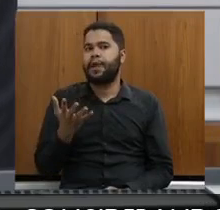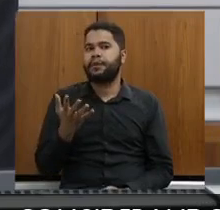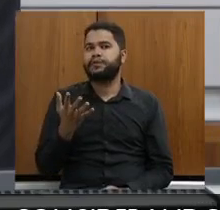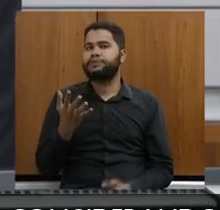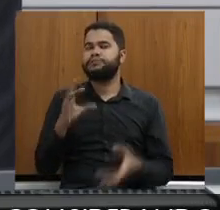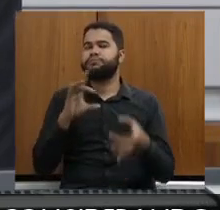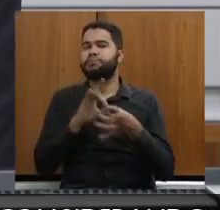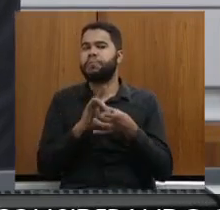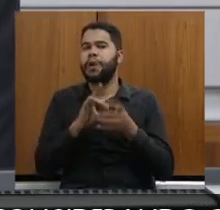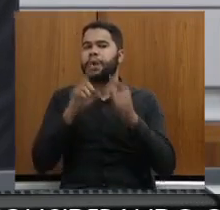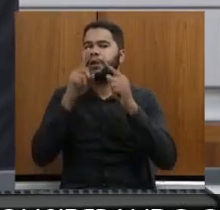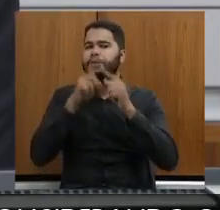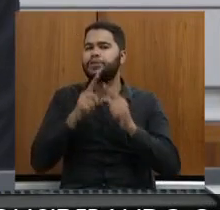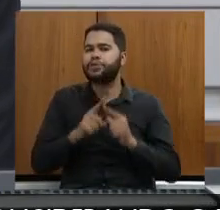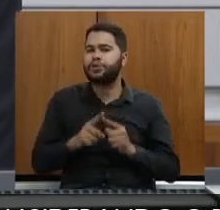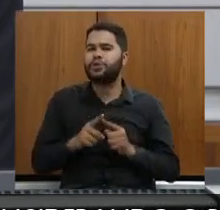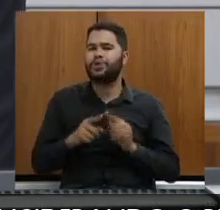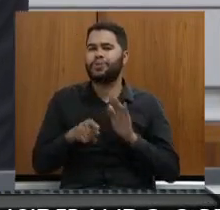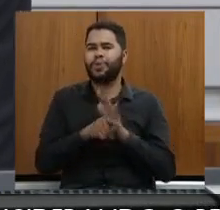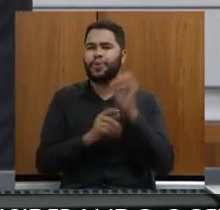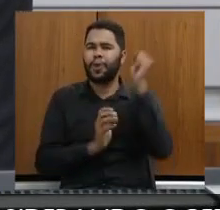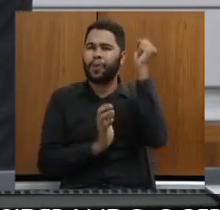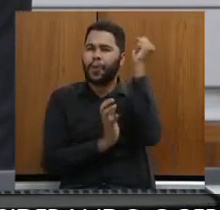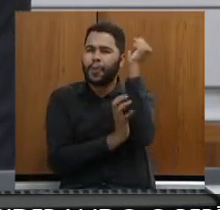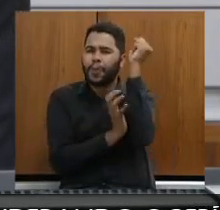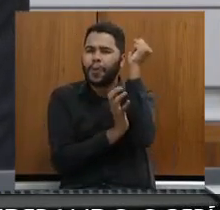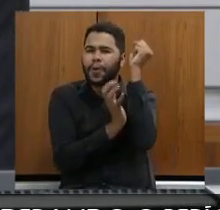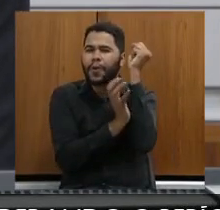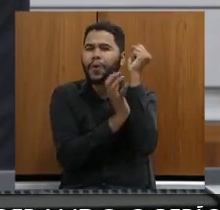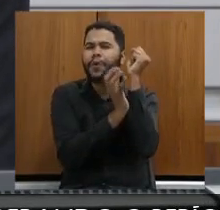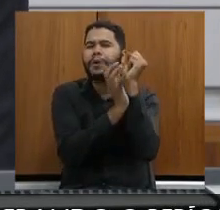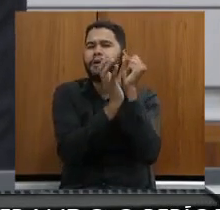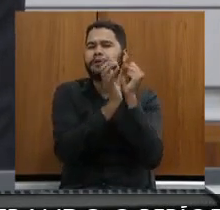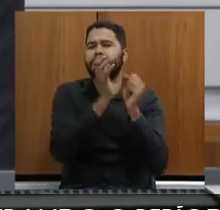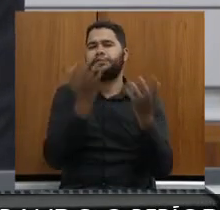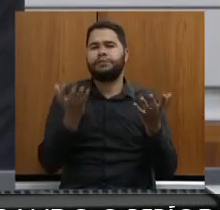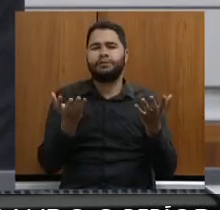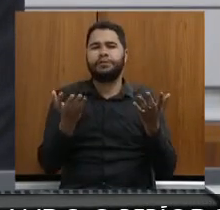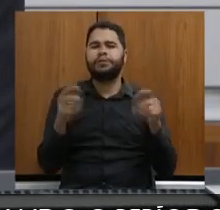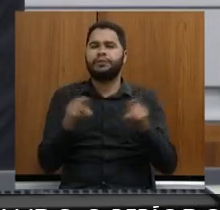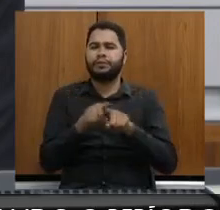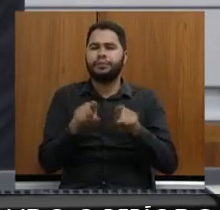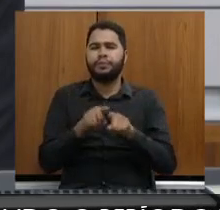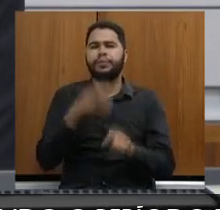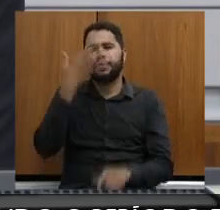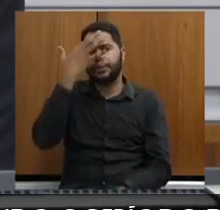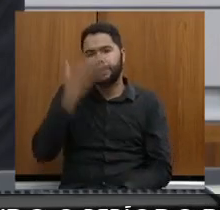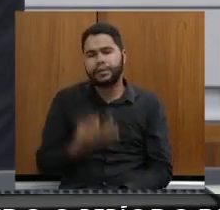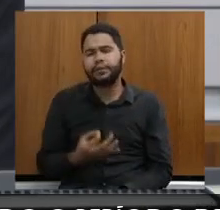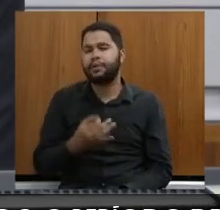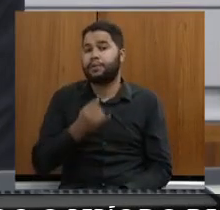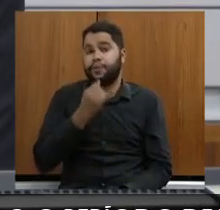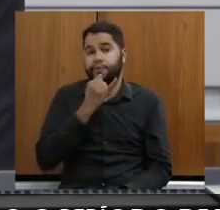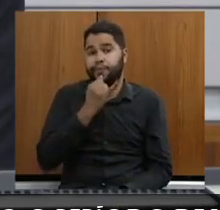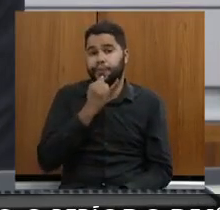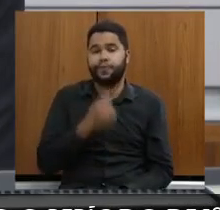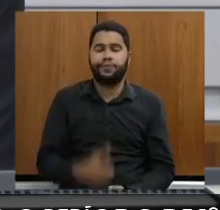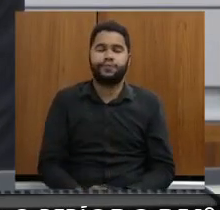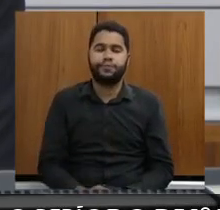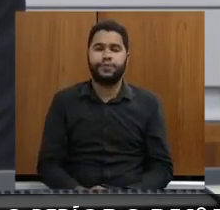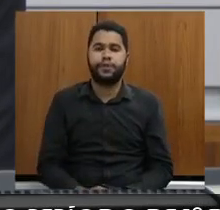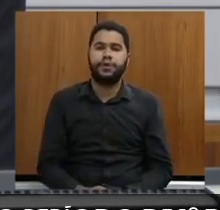ali sobre qualquer tipo de burocracia levantado pelo produtor a gente entende que por exemplo